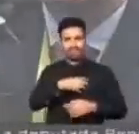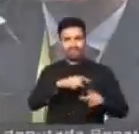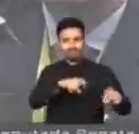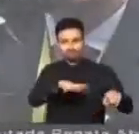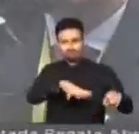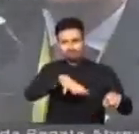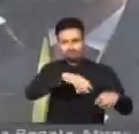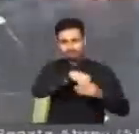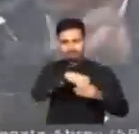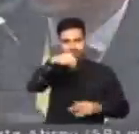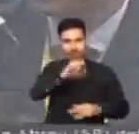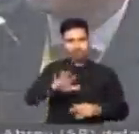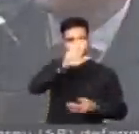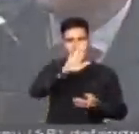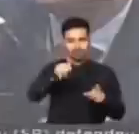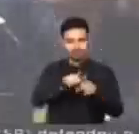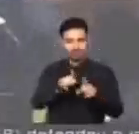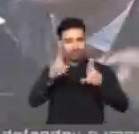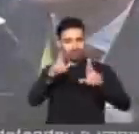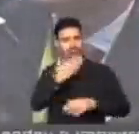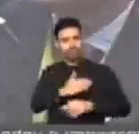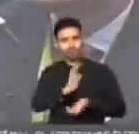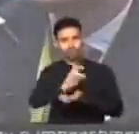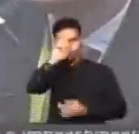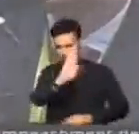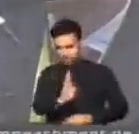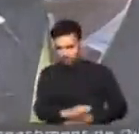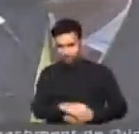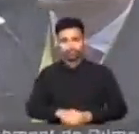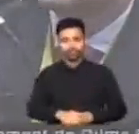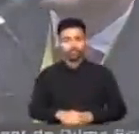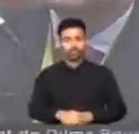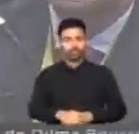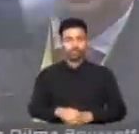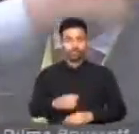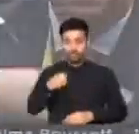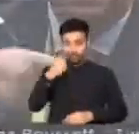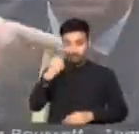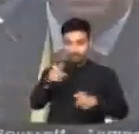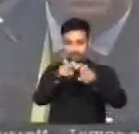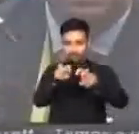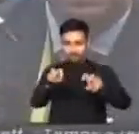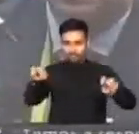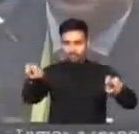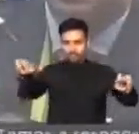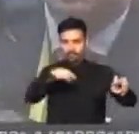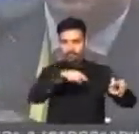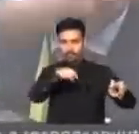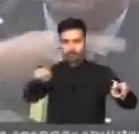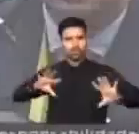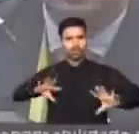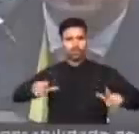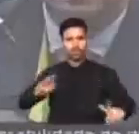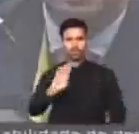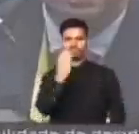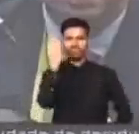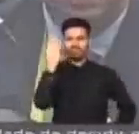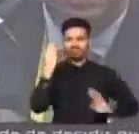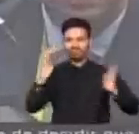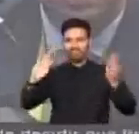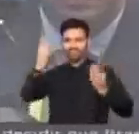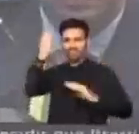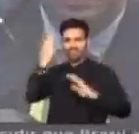do Nordeste, do Brasil. Senhoras e senhores, olha essa mesa que está aí. Mesa de traidores,